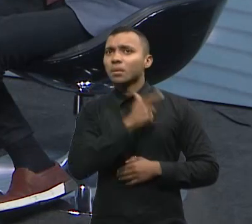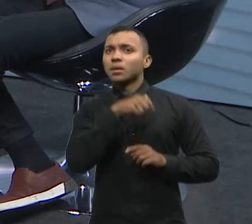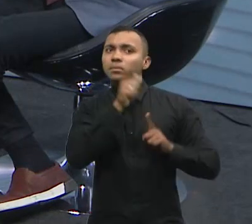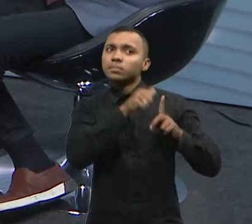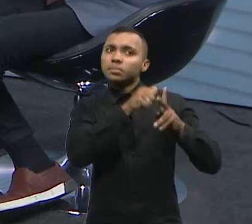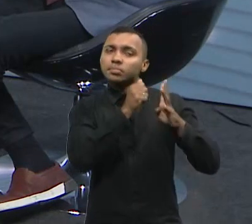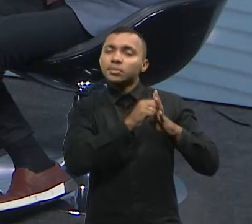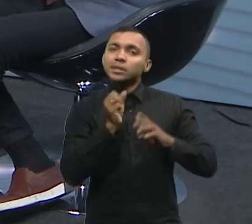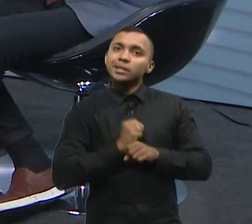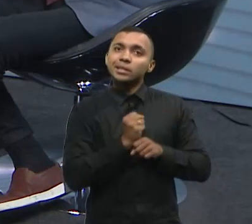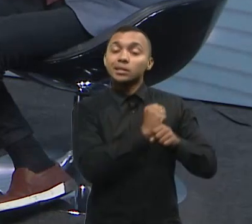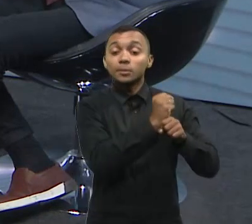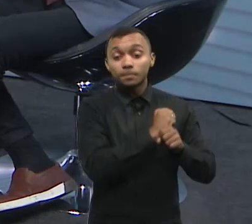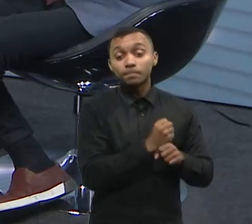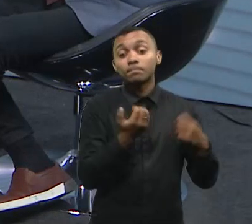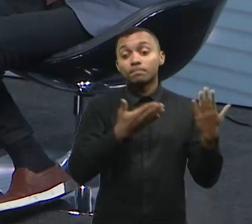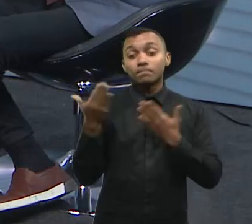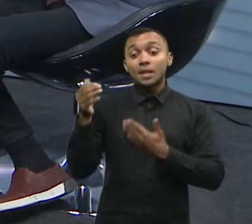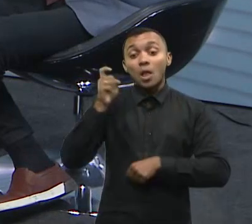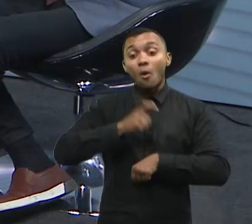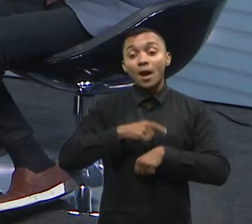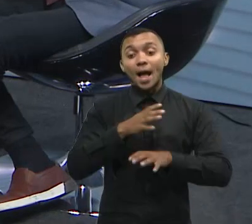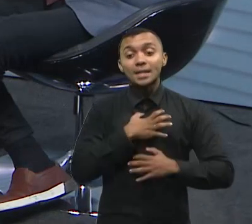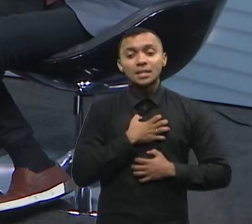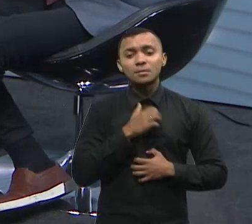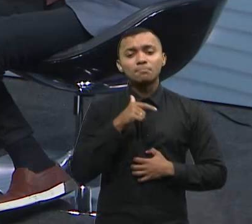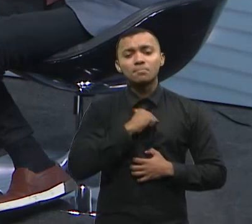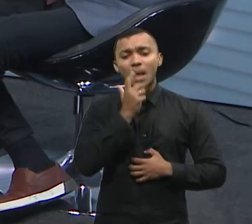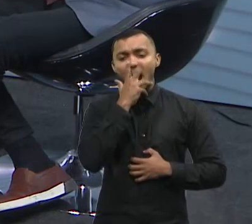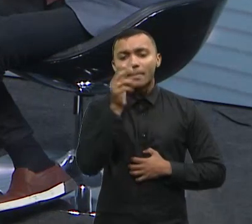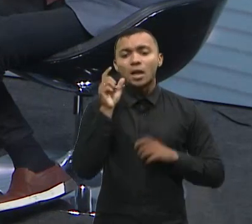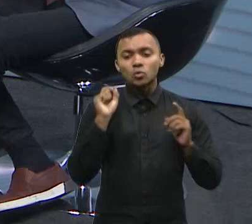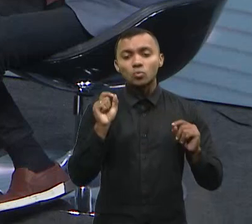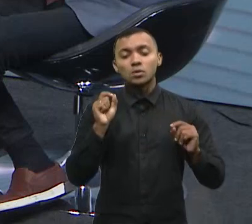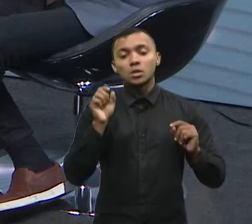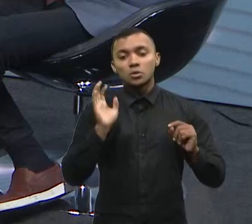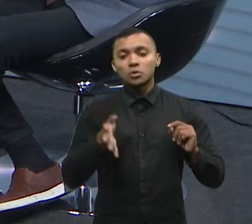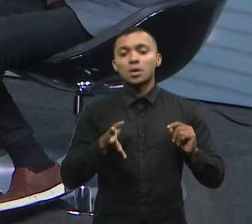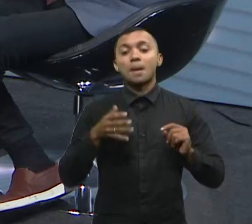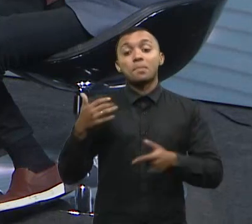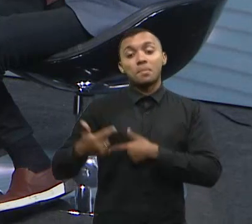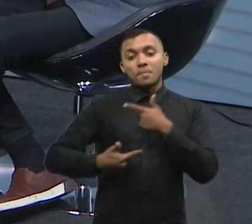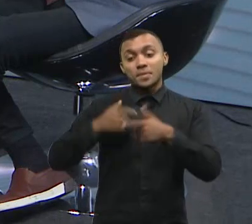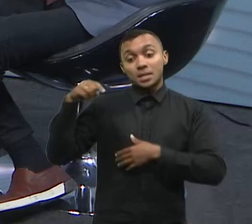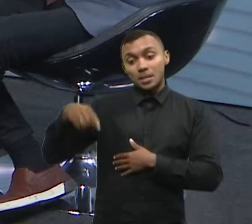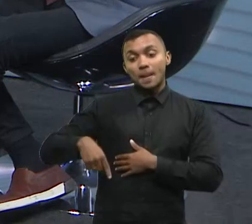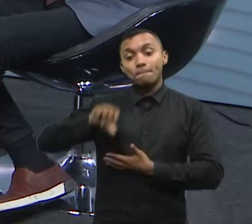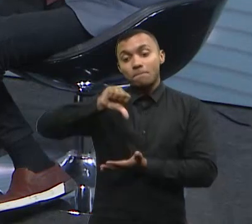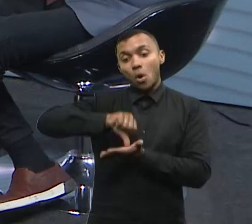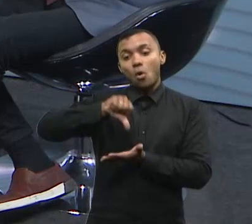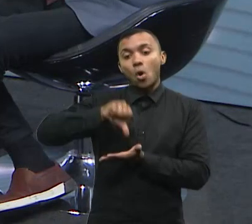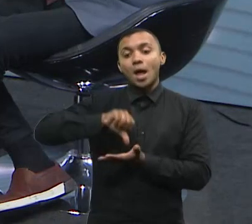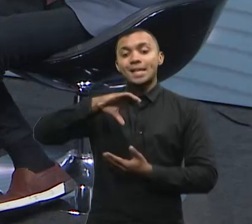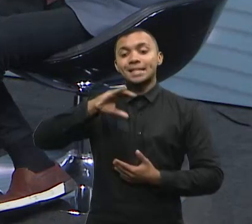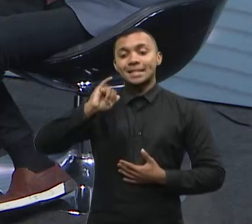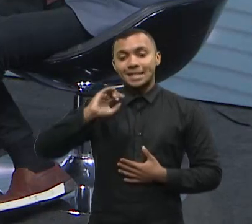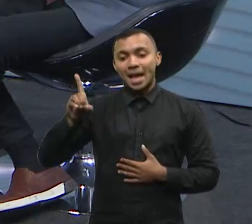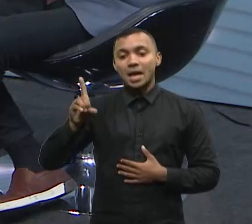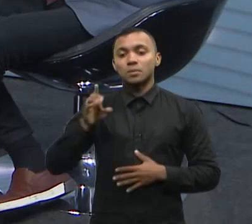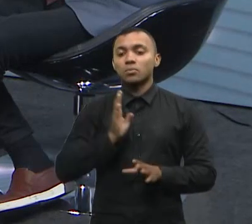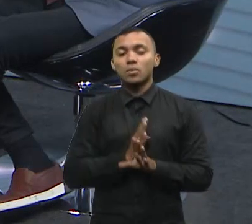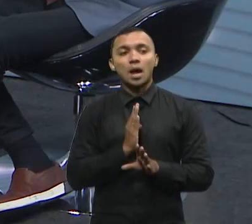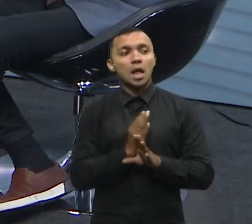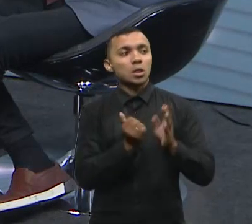E isso traz um impacto no sentido da rotatividade de um serviço como o Ciadi, por exemplo. Porque as terapias não são